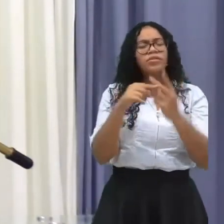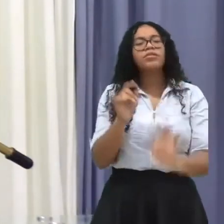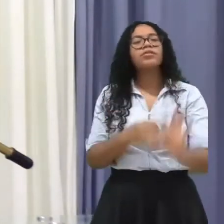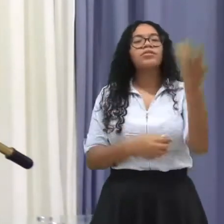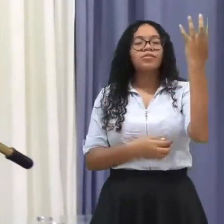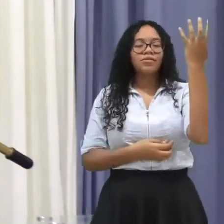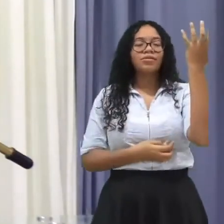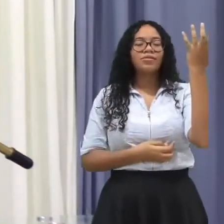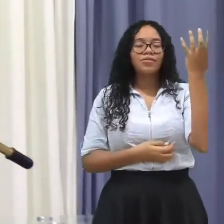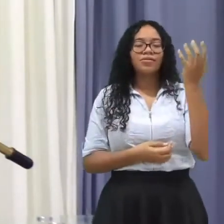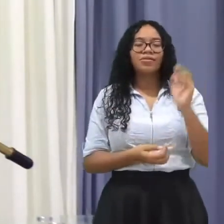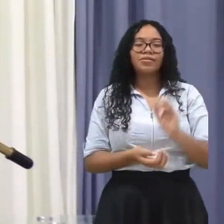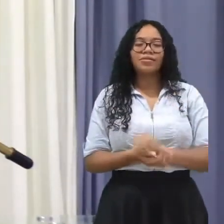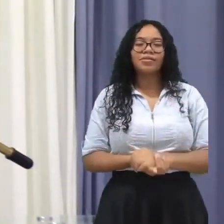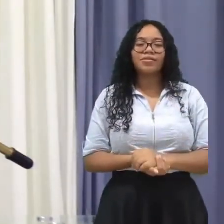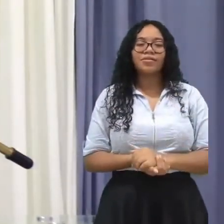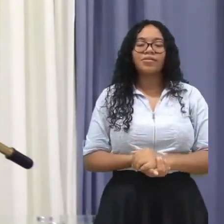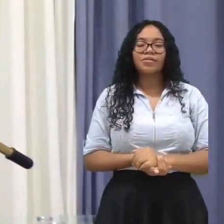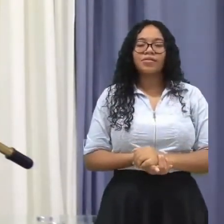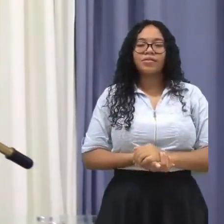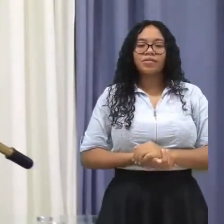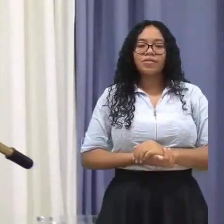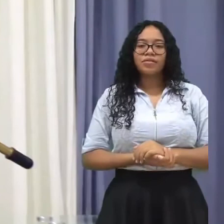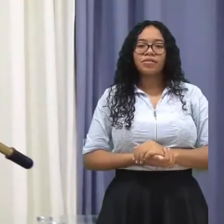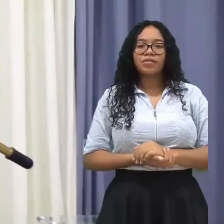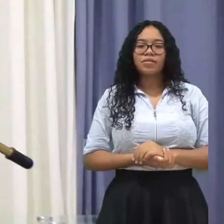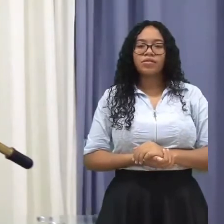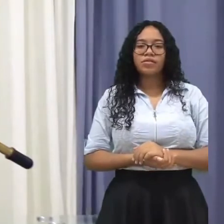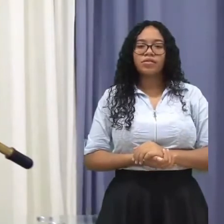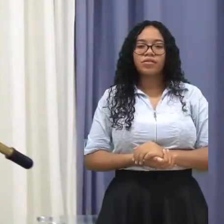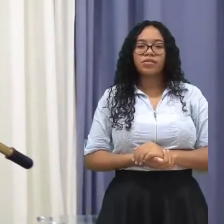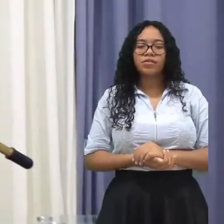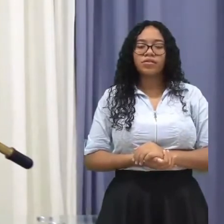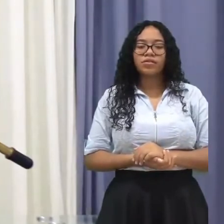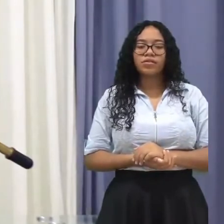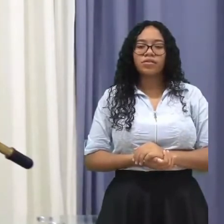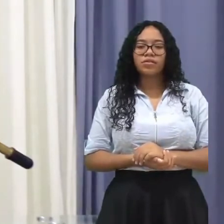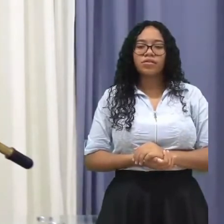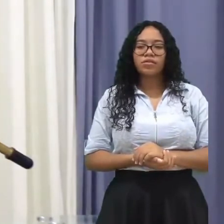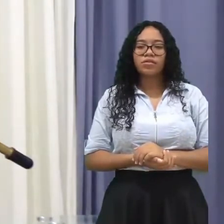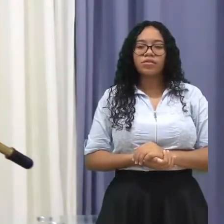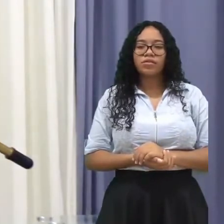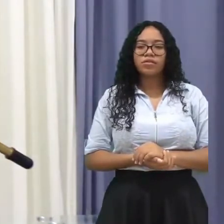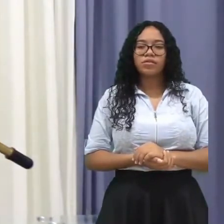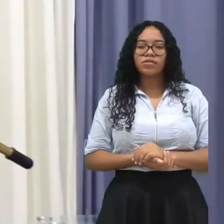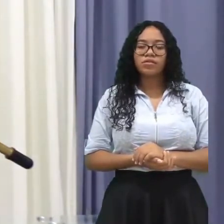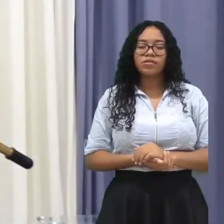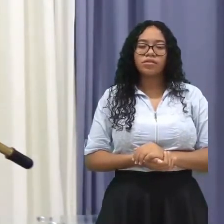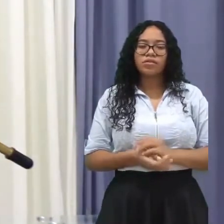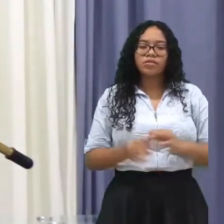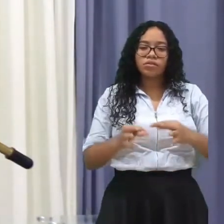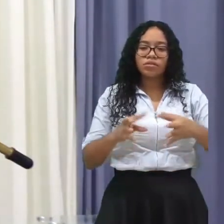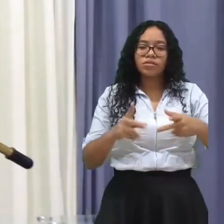vinda, será precedida de todos estes sinais.